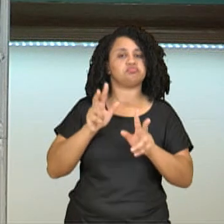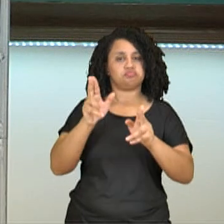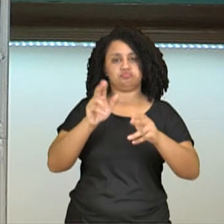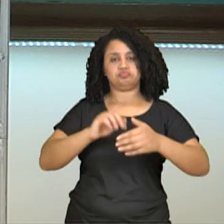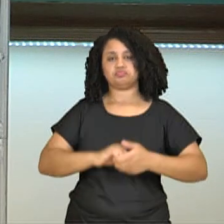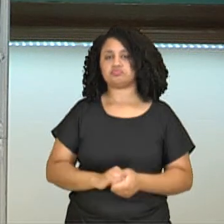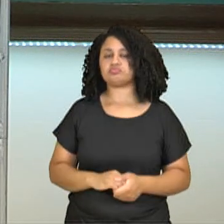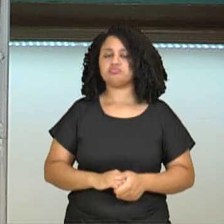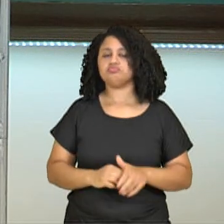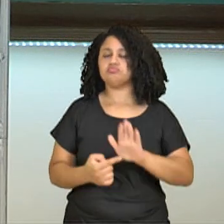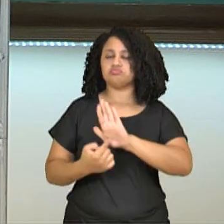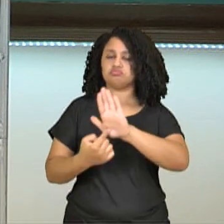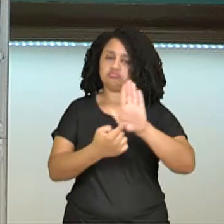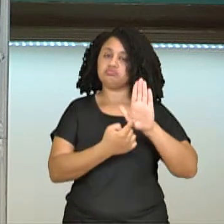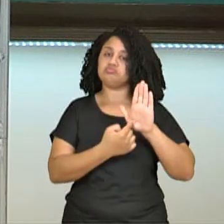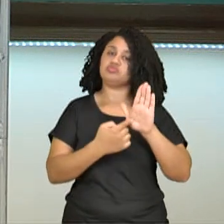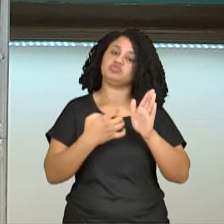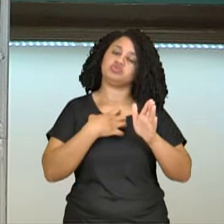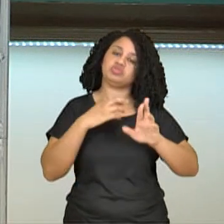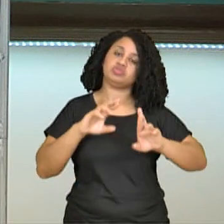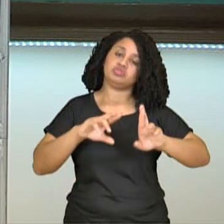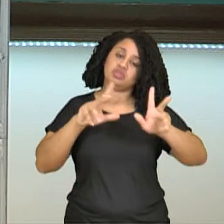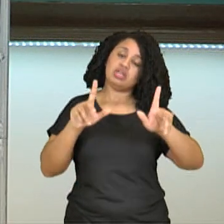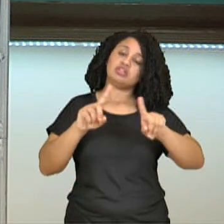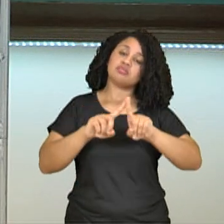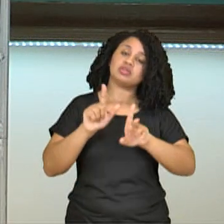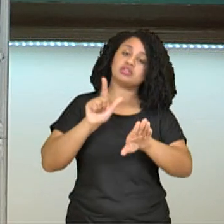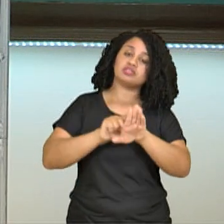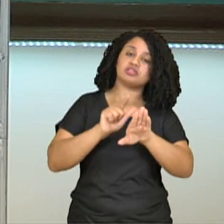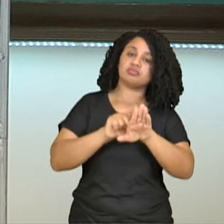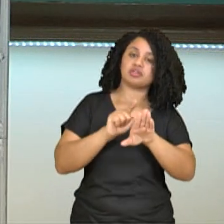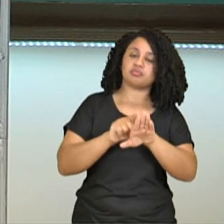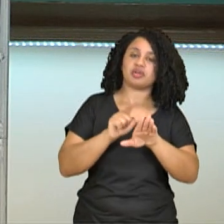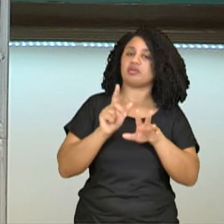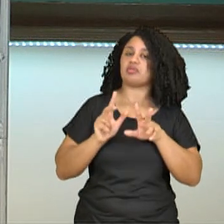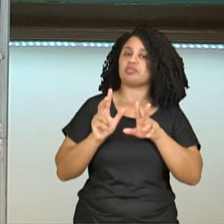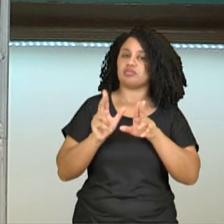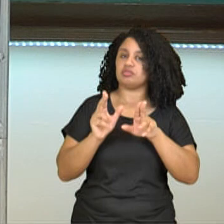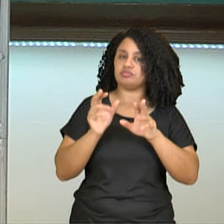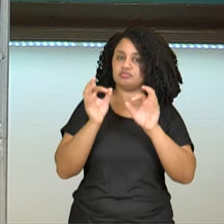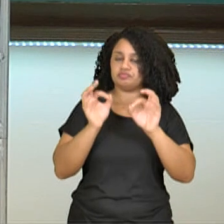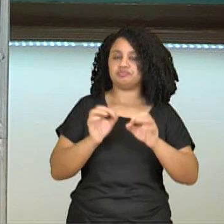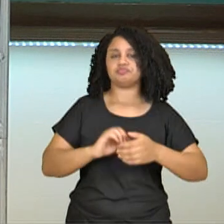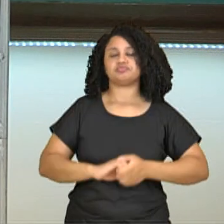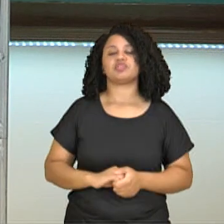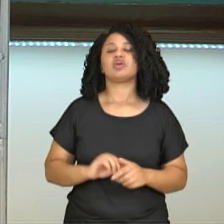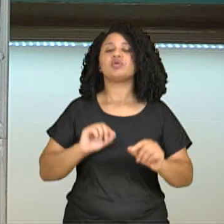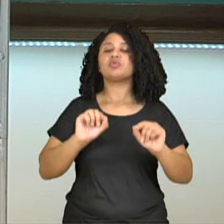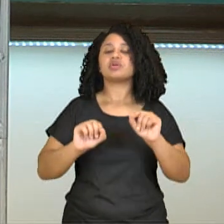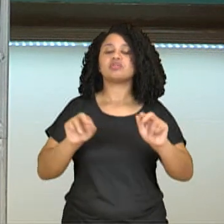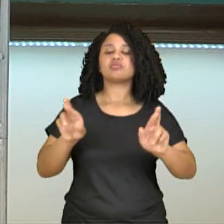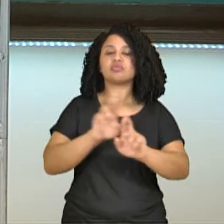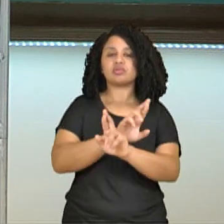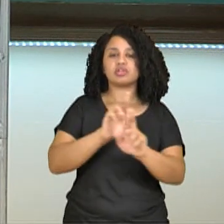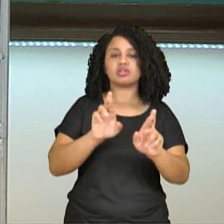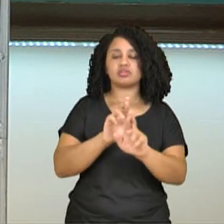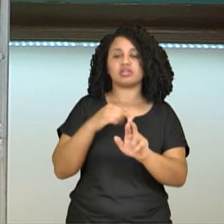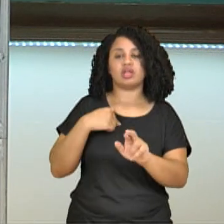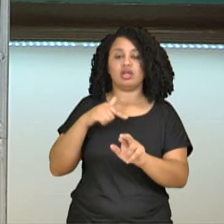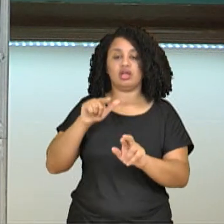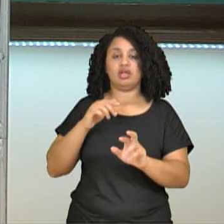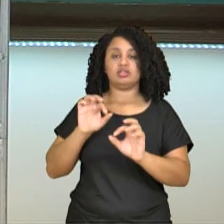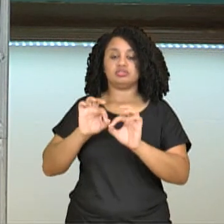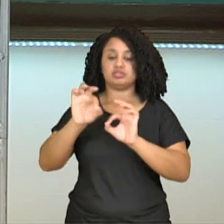Elas apresentam-se de forma diferente, mas elas têm exatamente a mesma função, que é de relacionar a